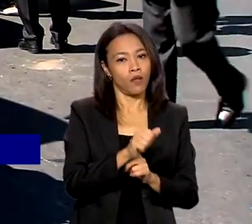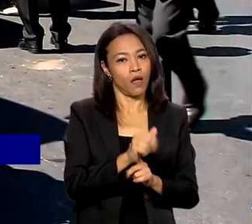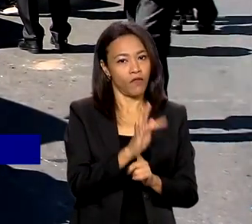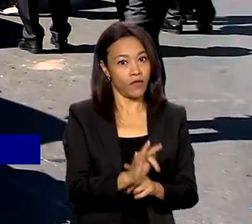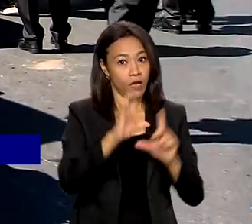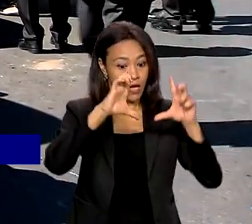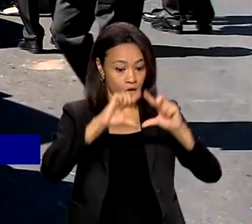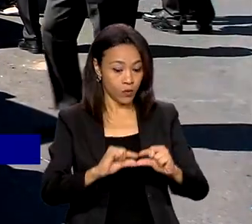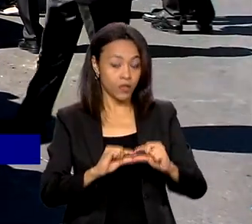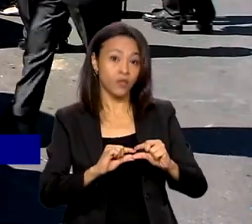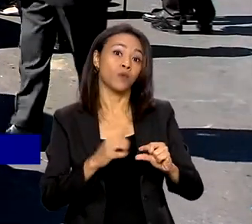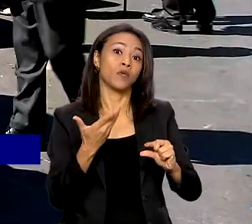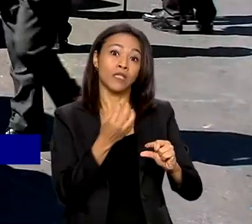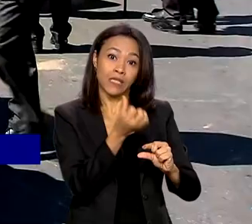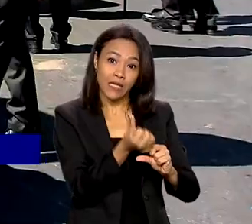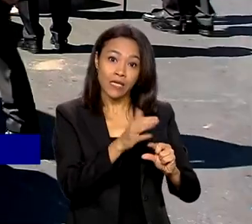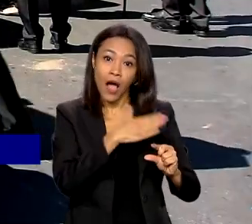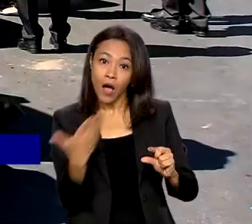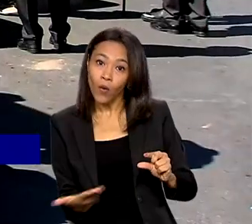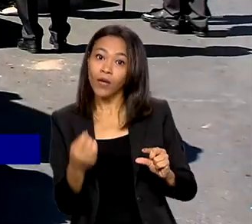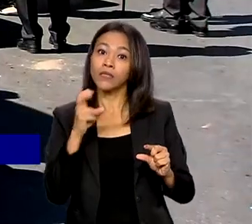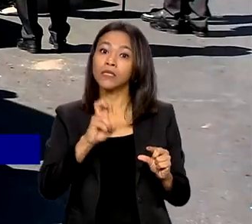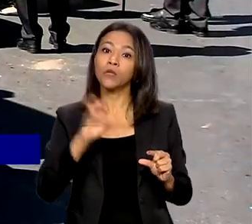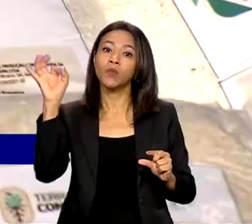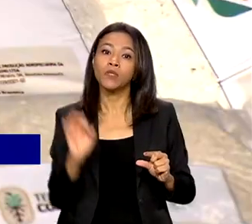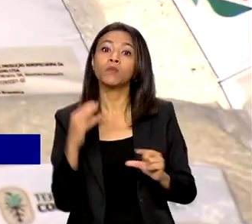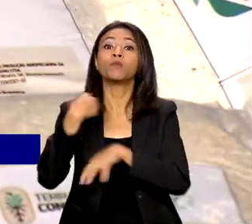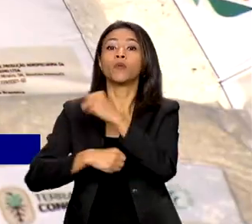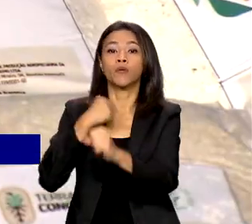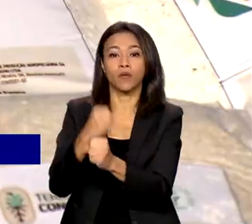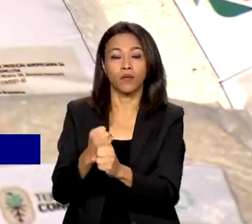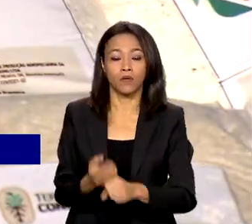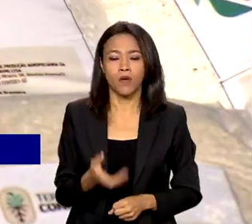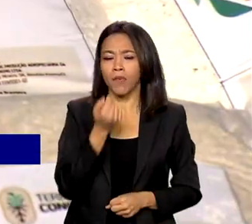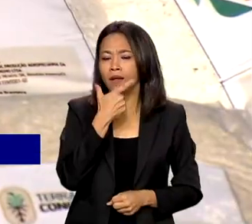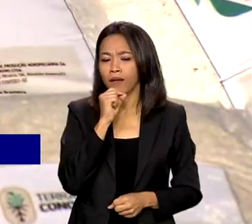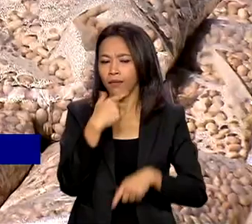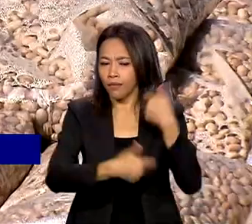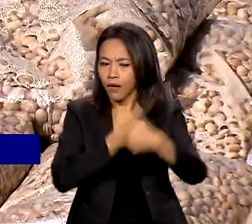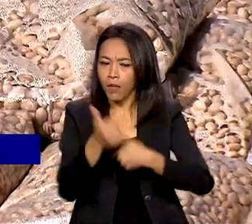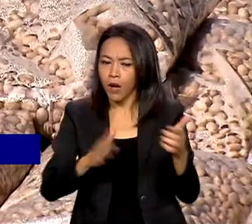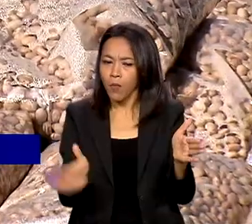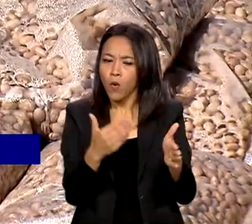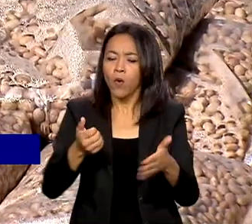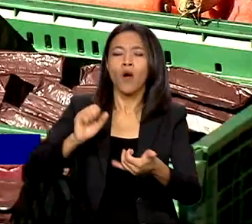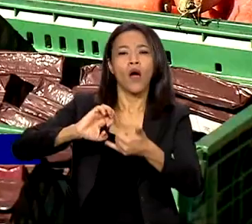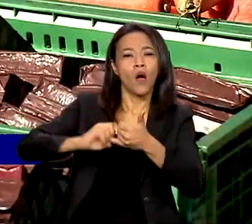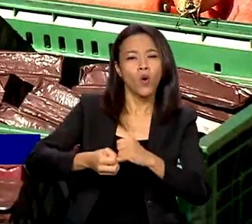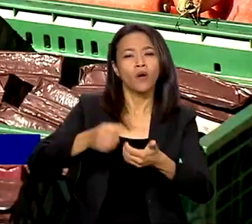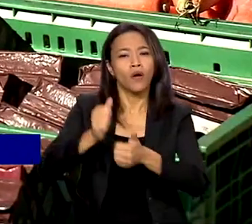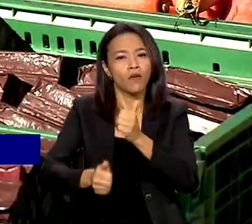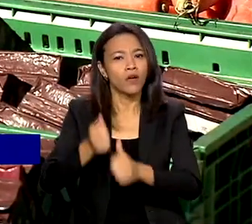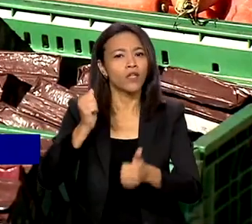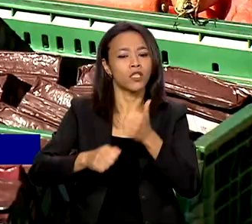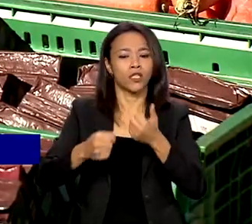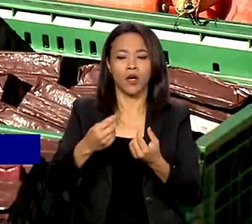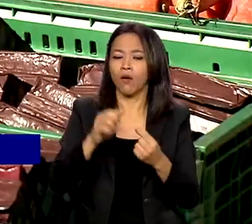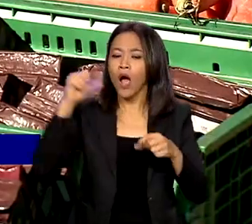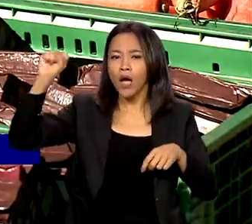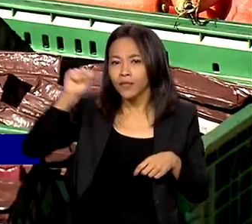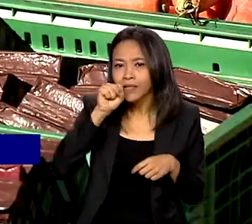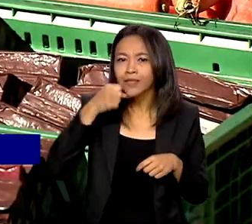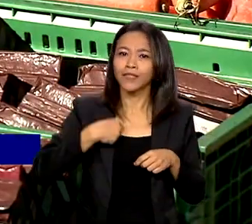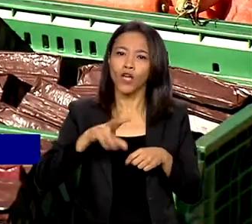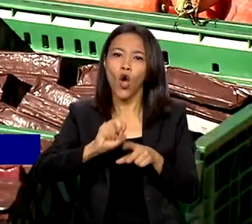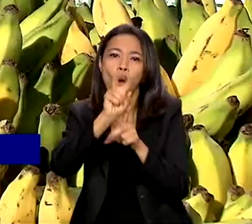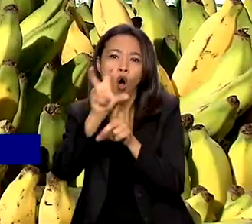de 6% para 5% ao ano. Para quem produz alimentos como arroz, feijão, legumes, leite e